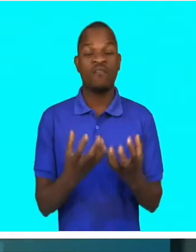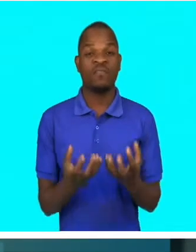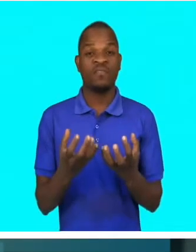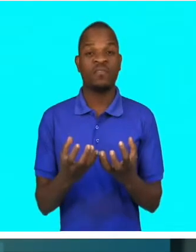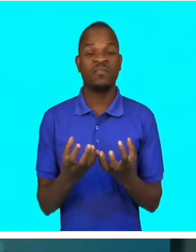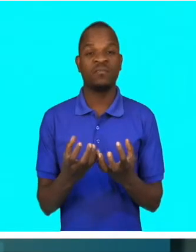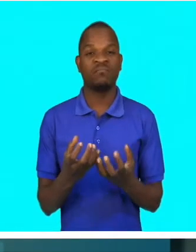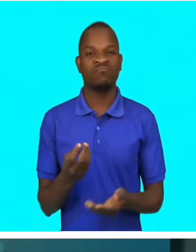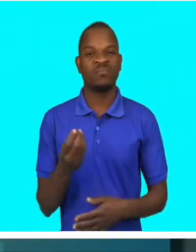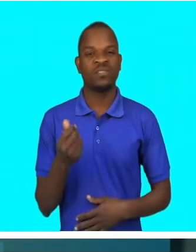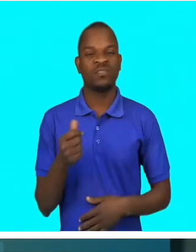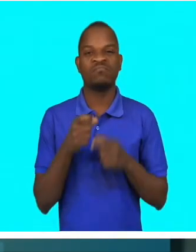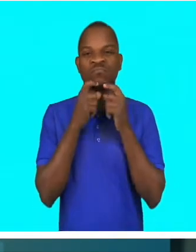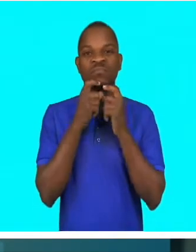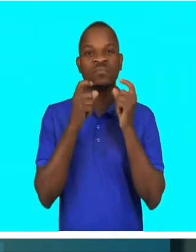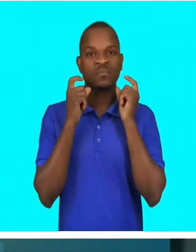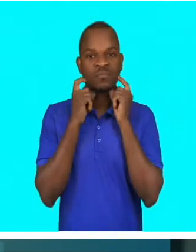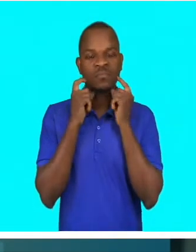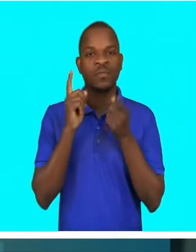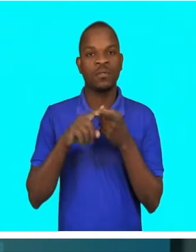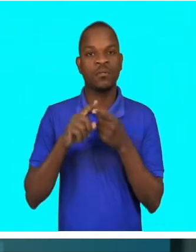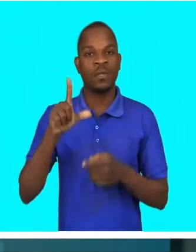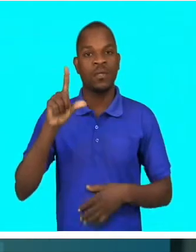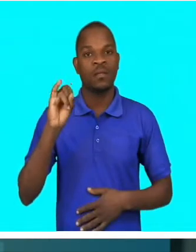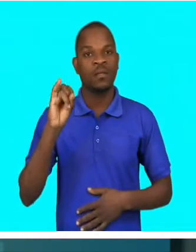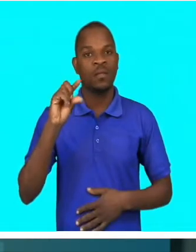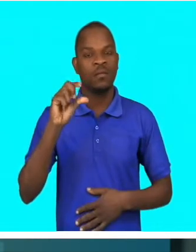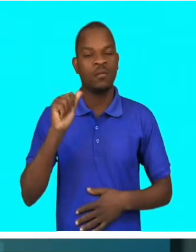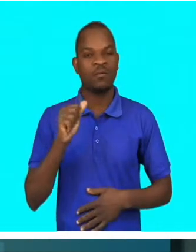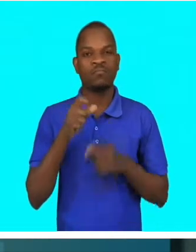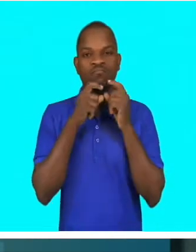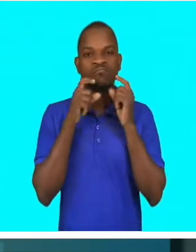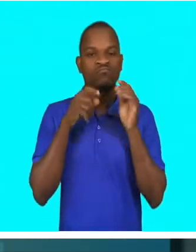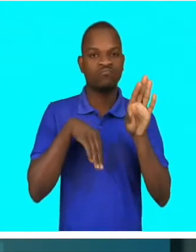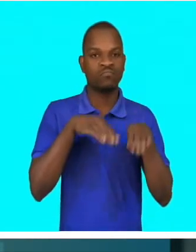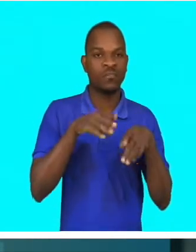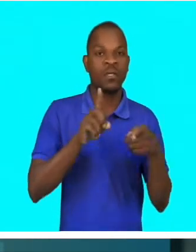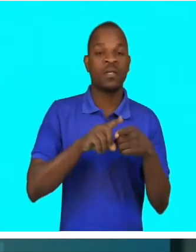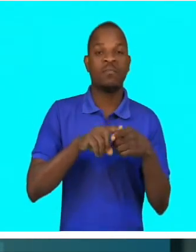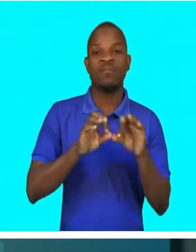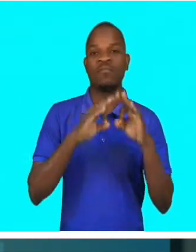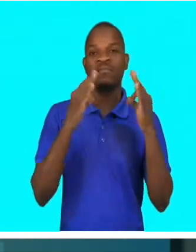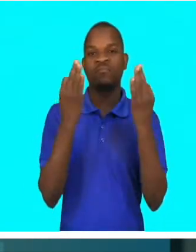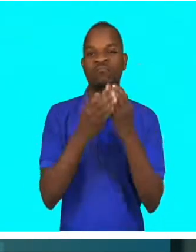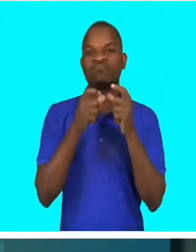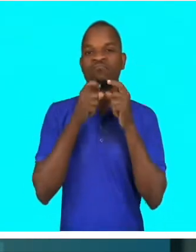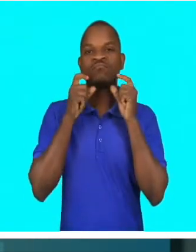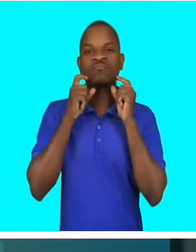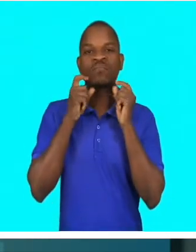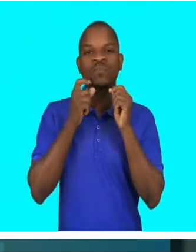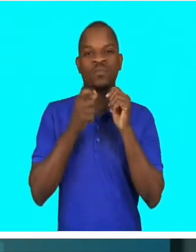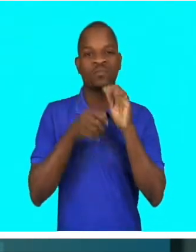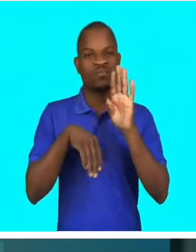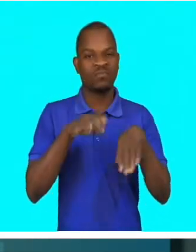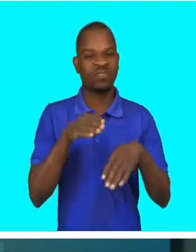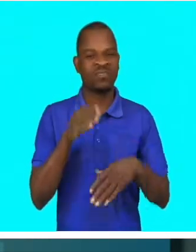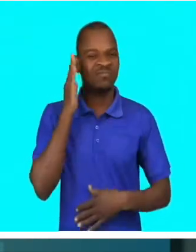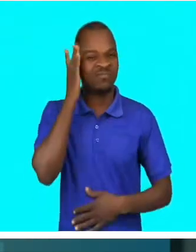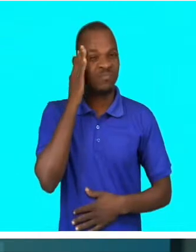Devido à crise financeira que o país vive, a Liga Moçambicana de Futebol e a Federação Moçambicana de Futebol